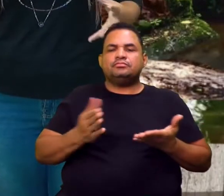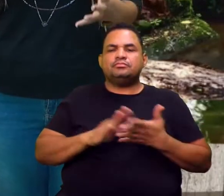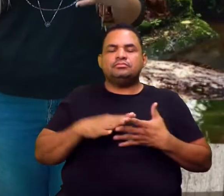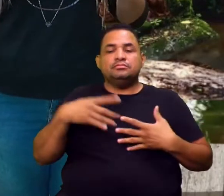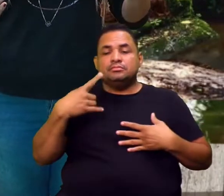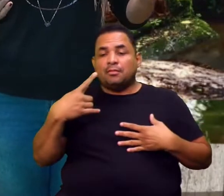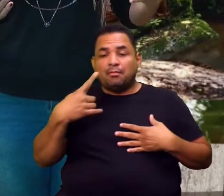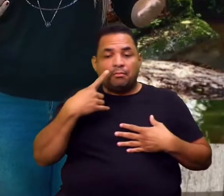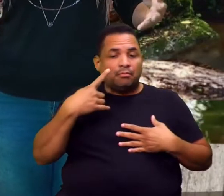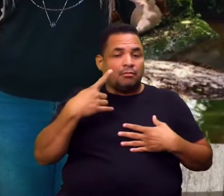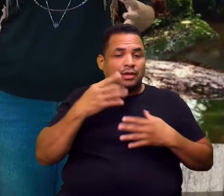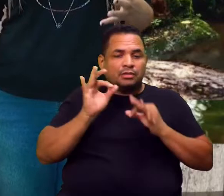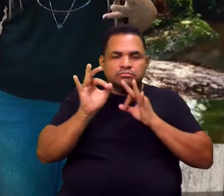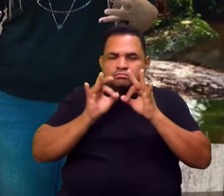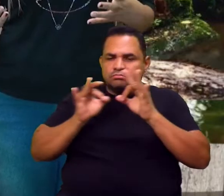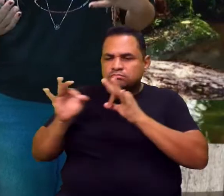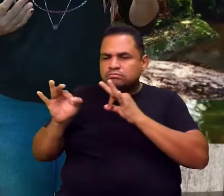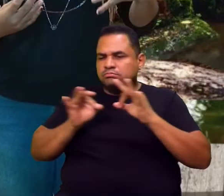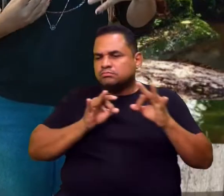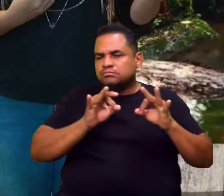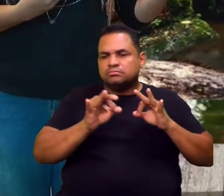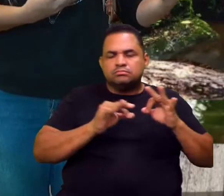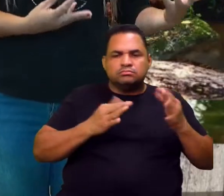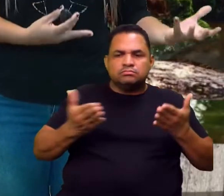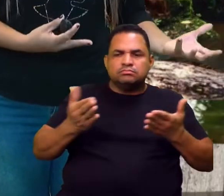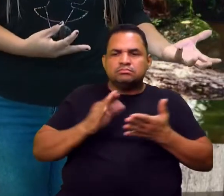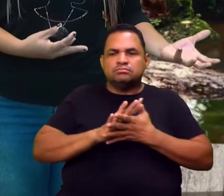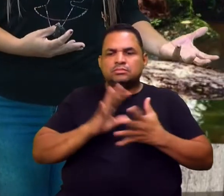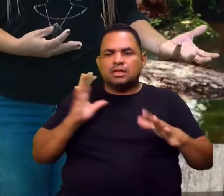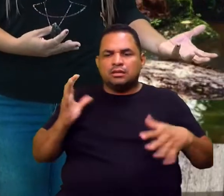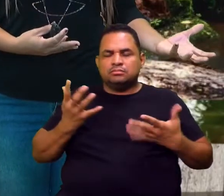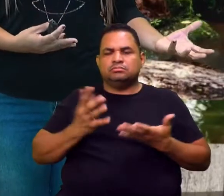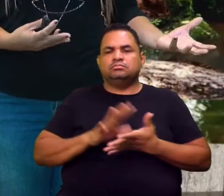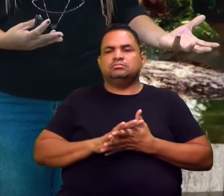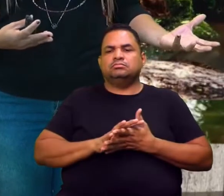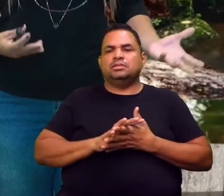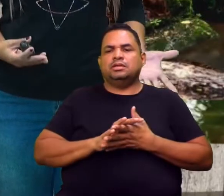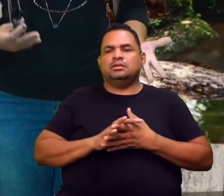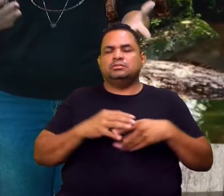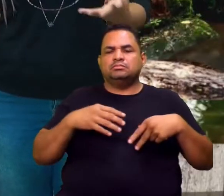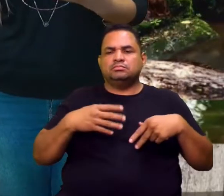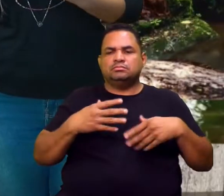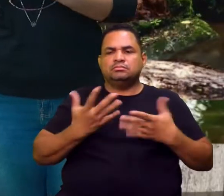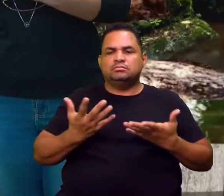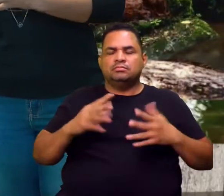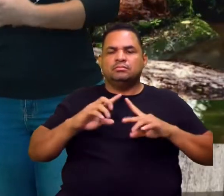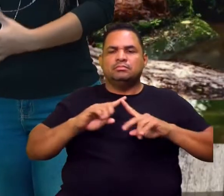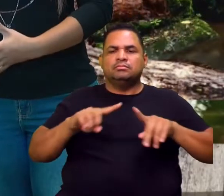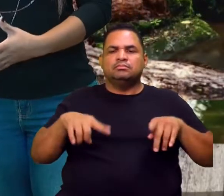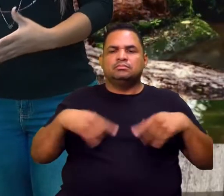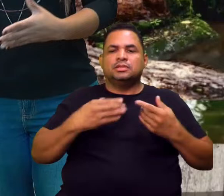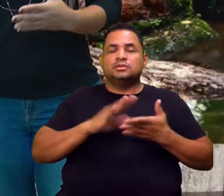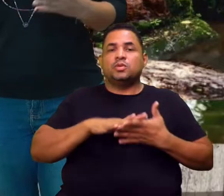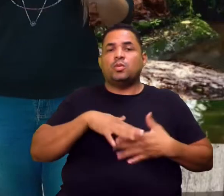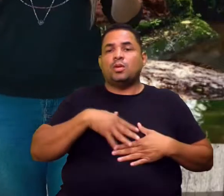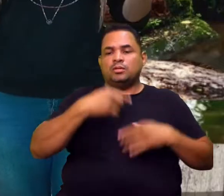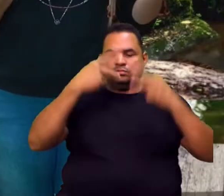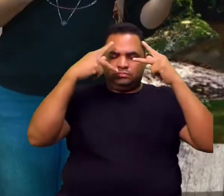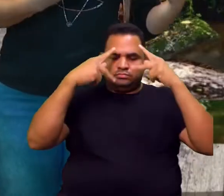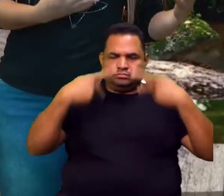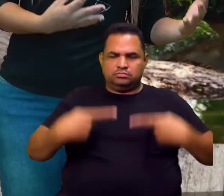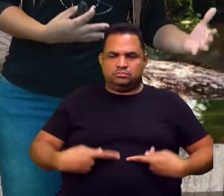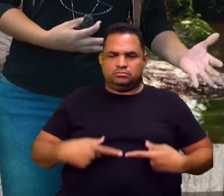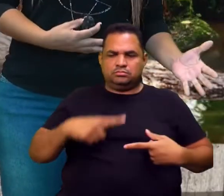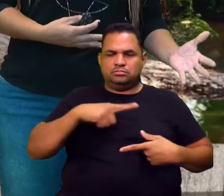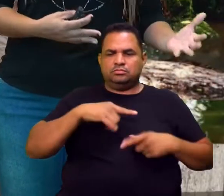ó, preparados para a cópula, tá bom? Mas quando a gente fala da espécie humana, tem todo